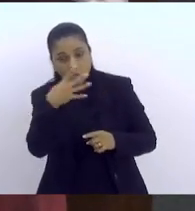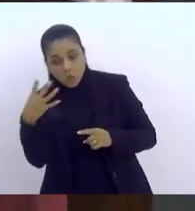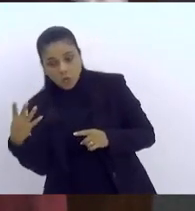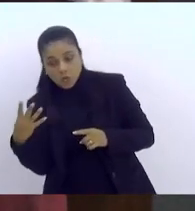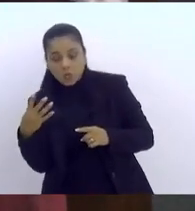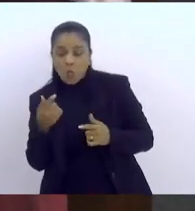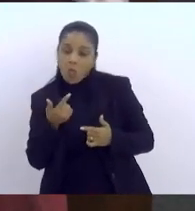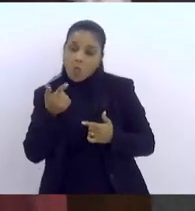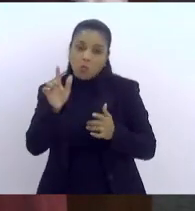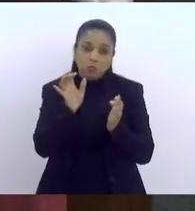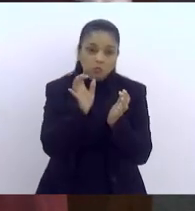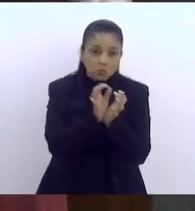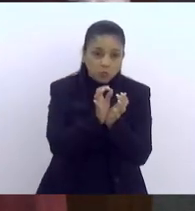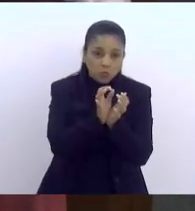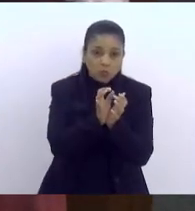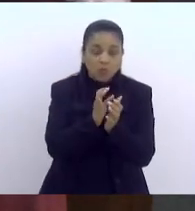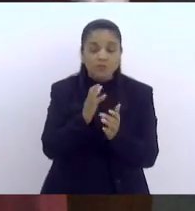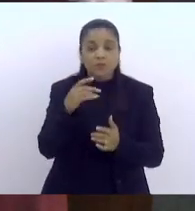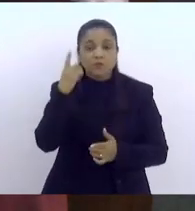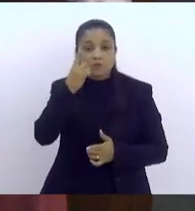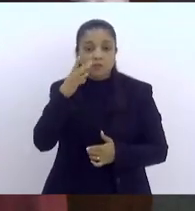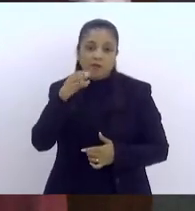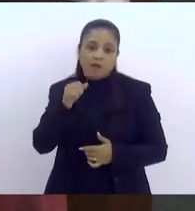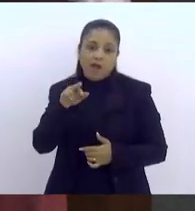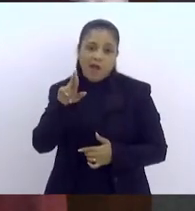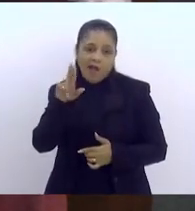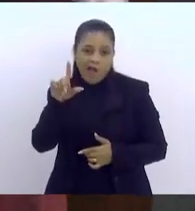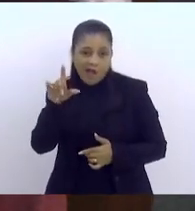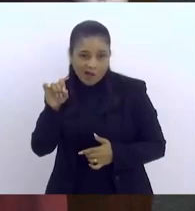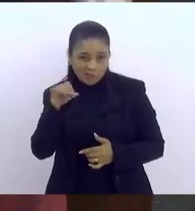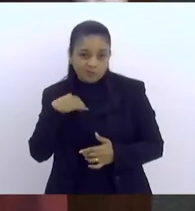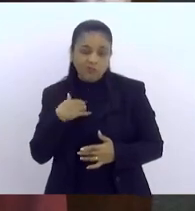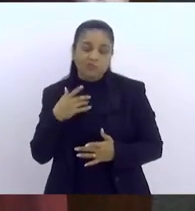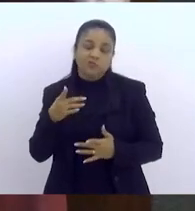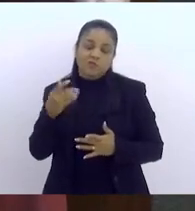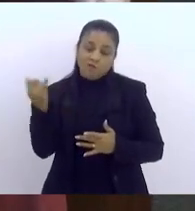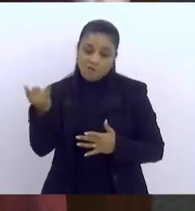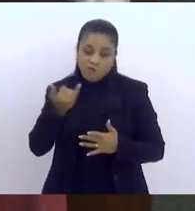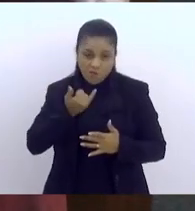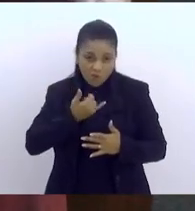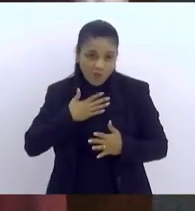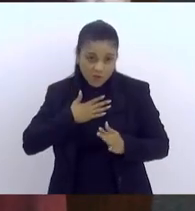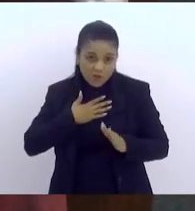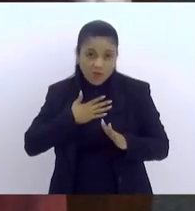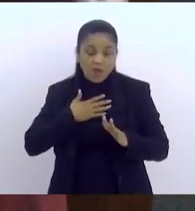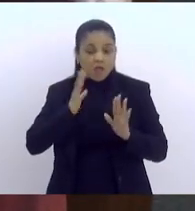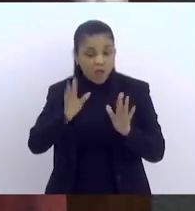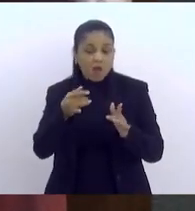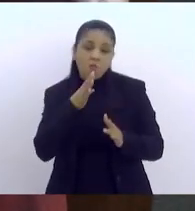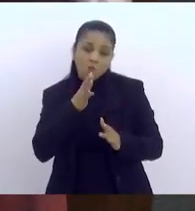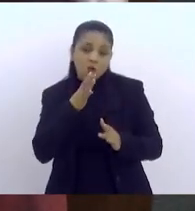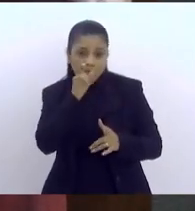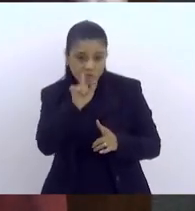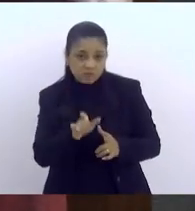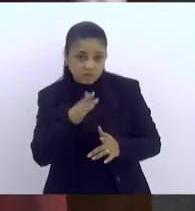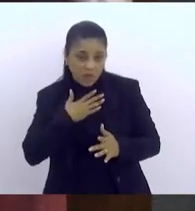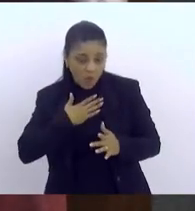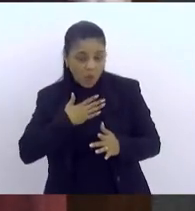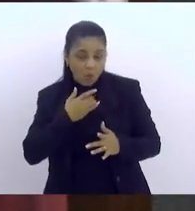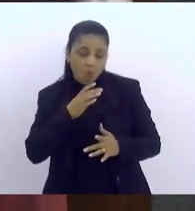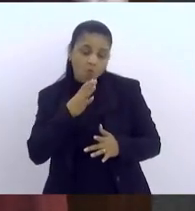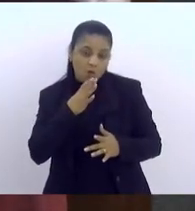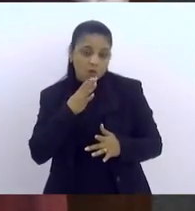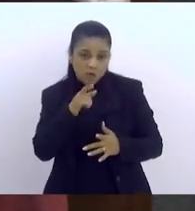o deputado Carlos Mink trouxe aqui o fato, a tia Ju conhece o arco-íris. Conheço todos os grupos, porque fui